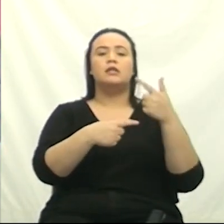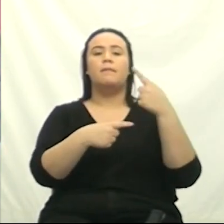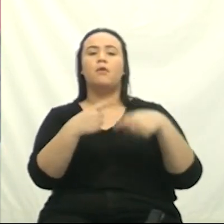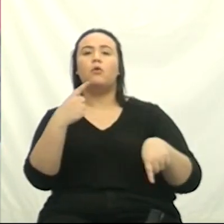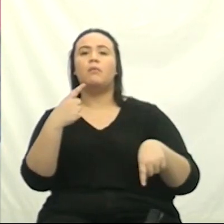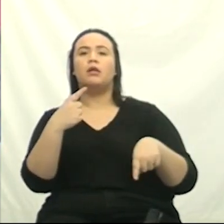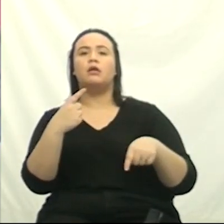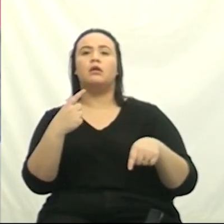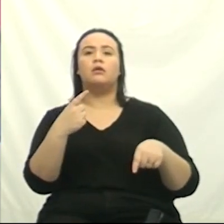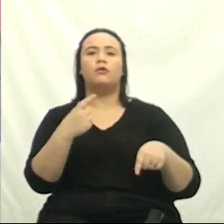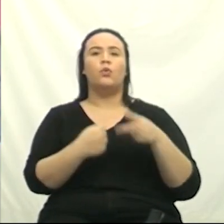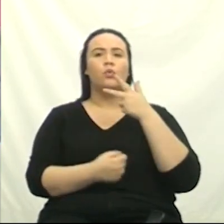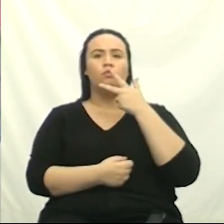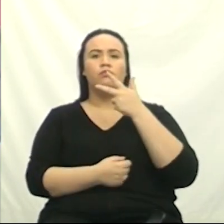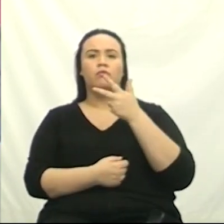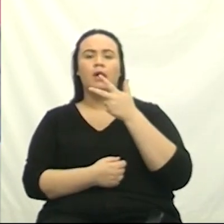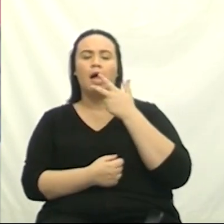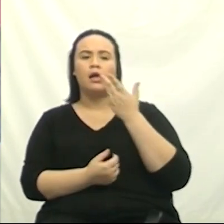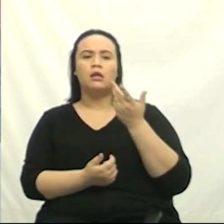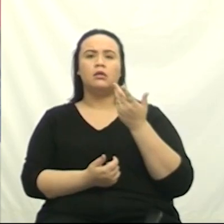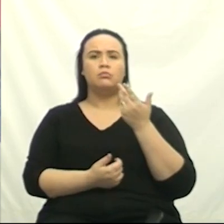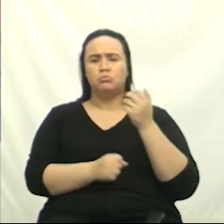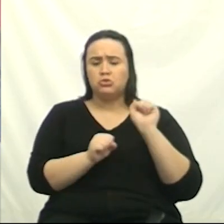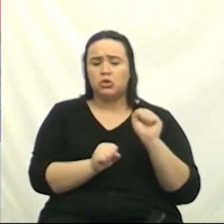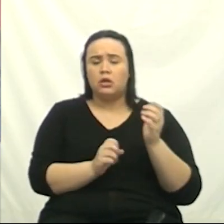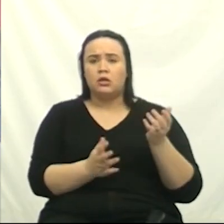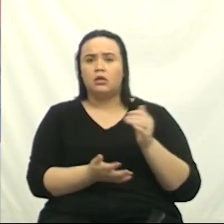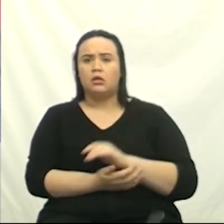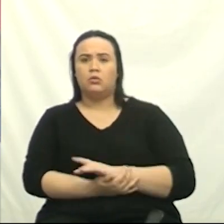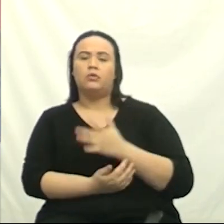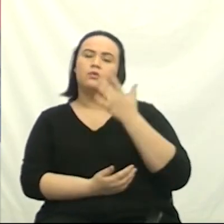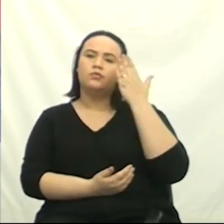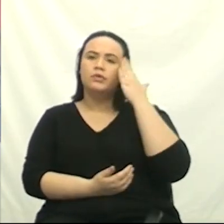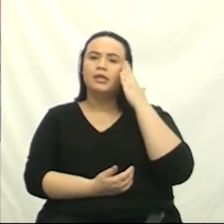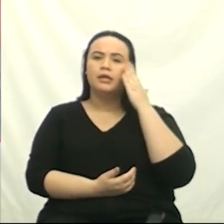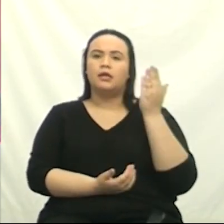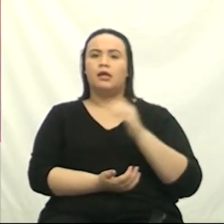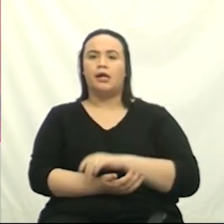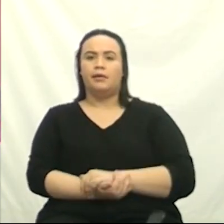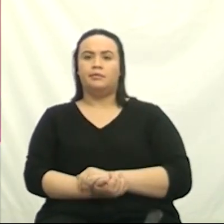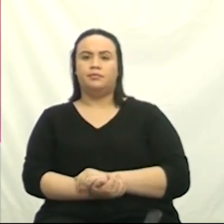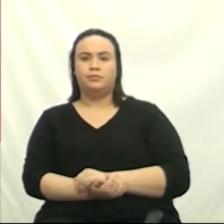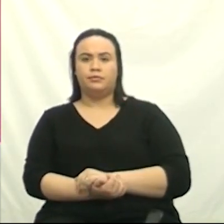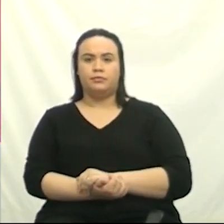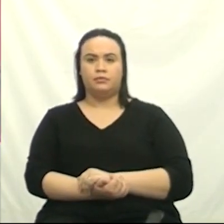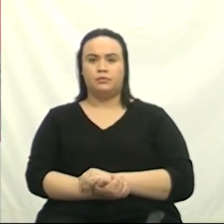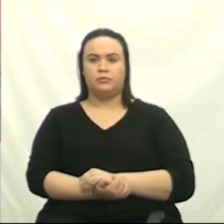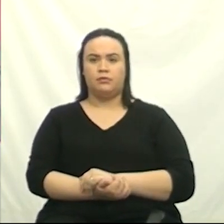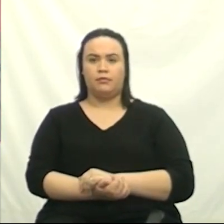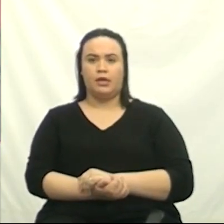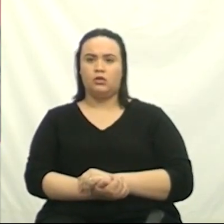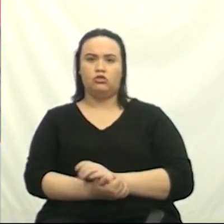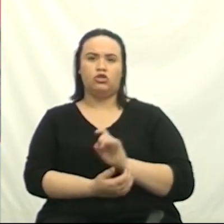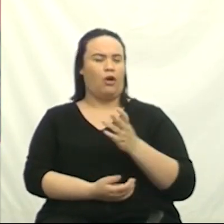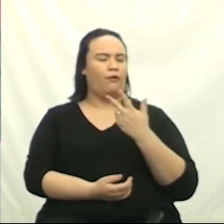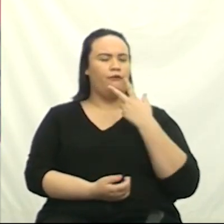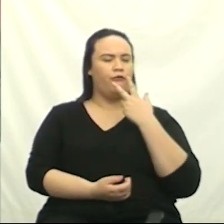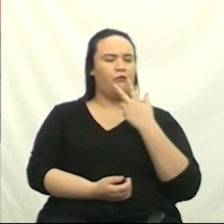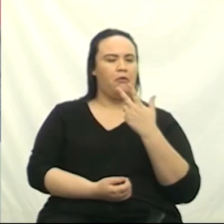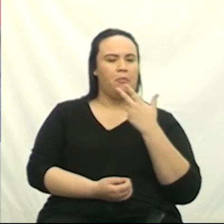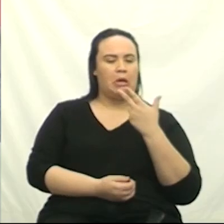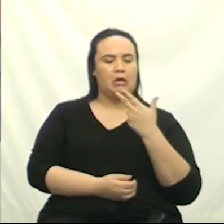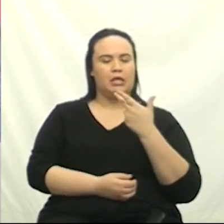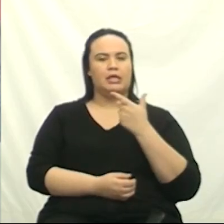cigarro proibido o fumo poderia ser colocado lá eu sei que não é só o fumo que entra nos